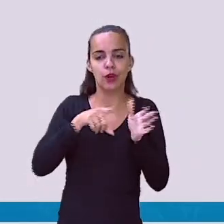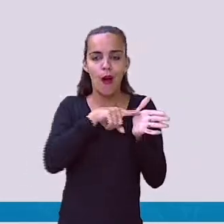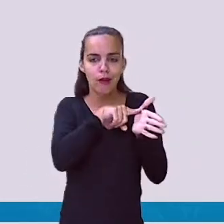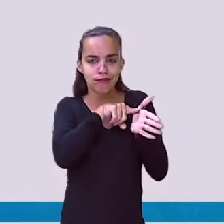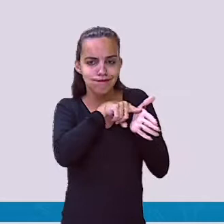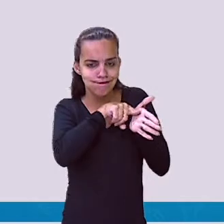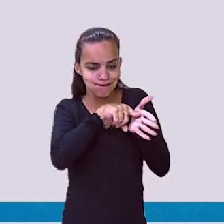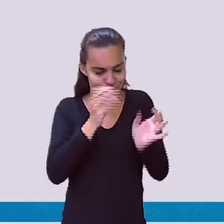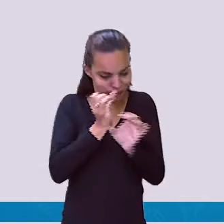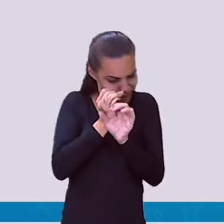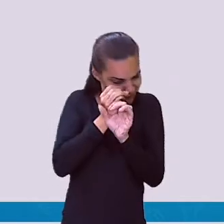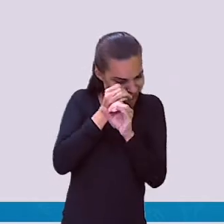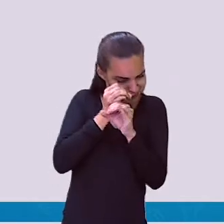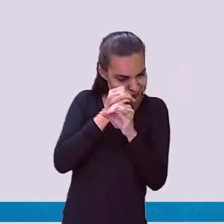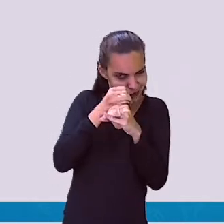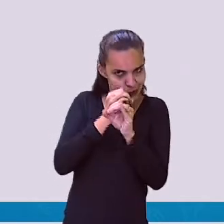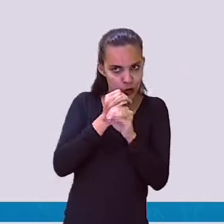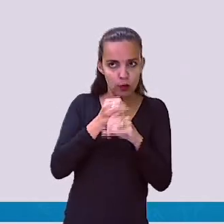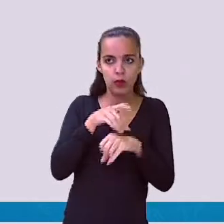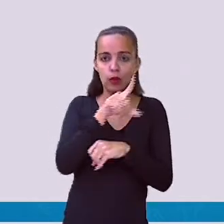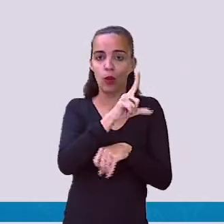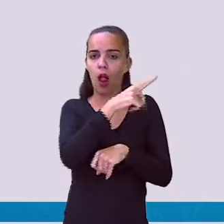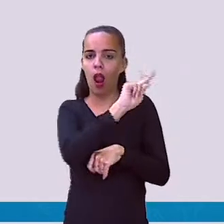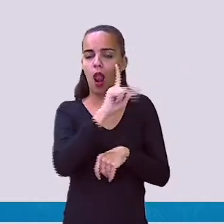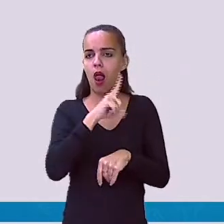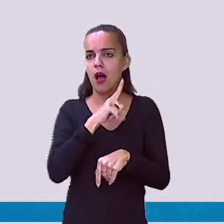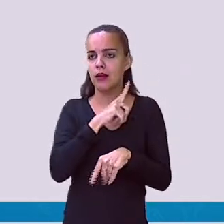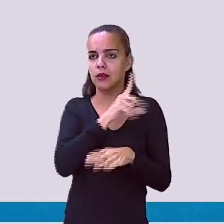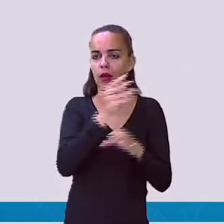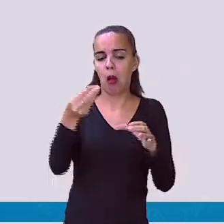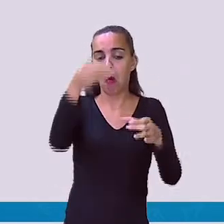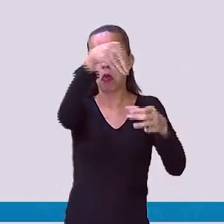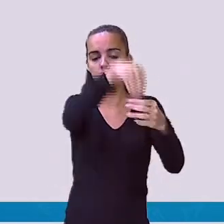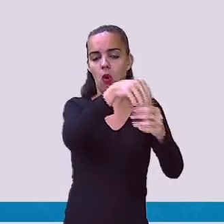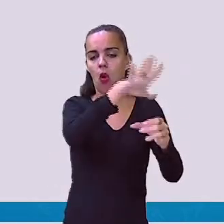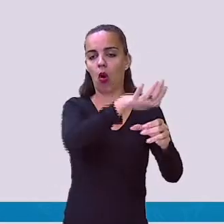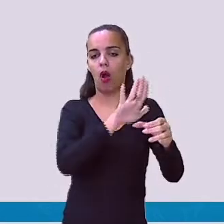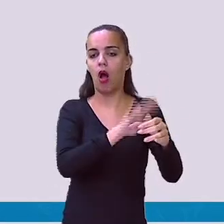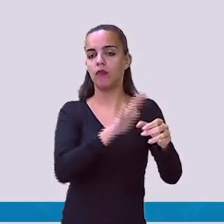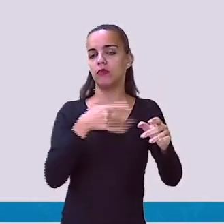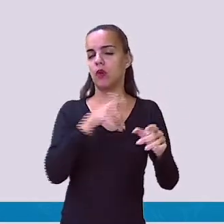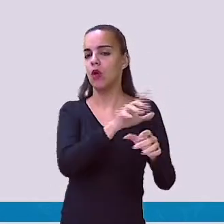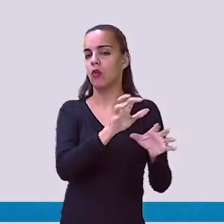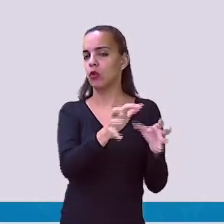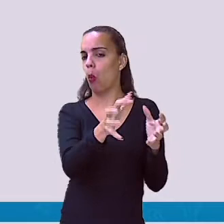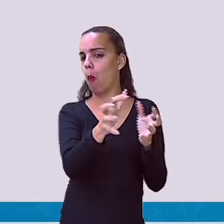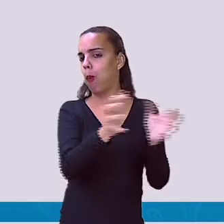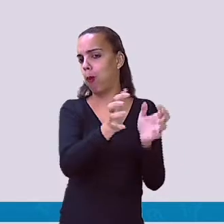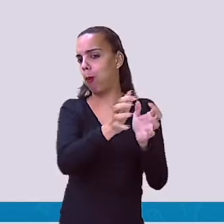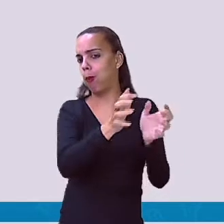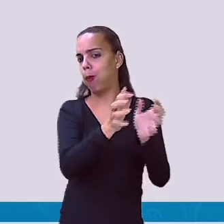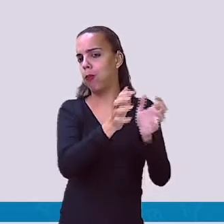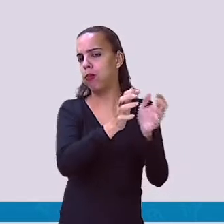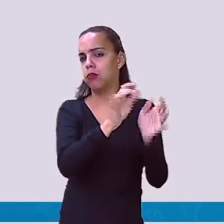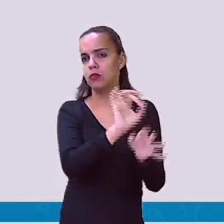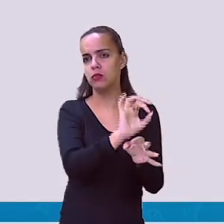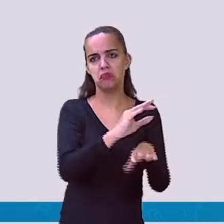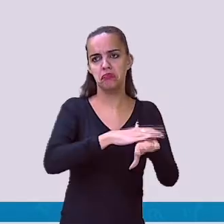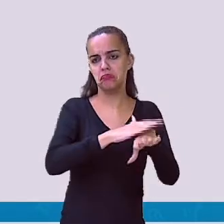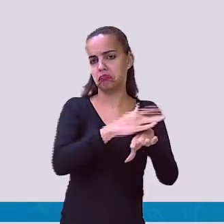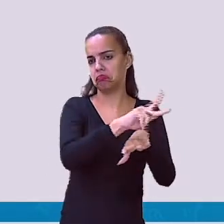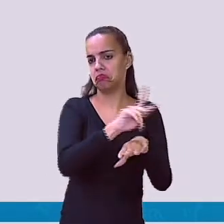para separar, nesse caso aqui, os componentes do sangue. Então, quando a gente